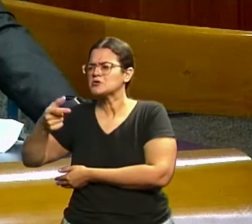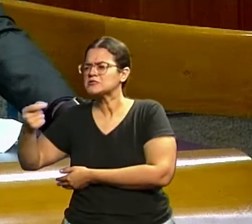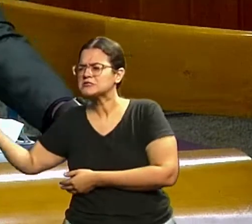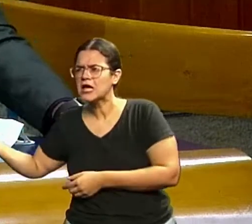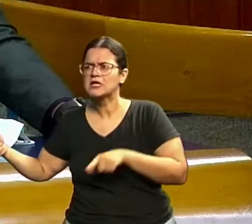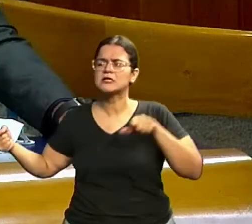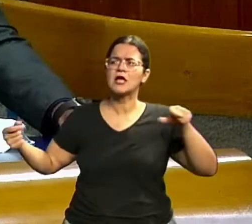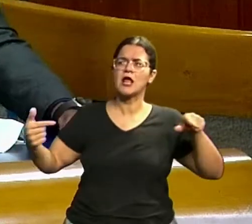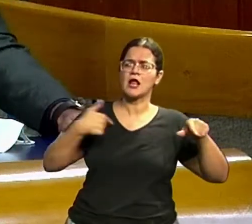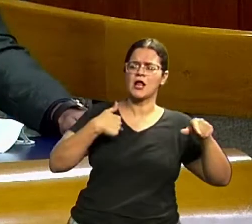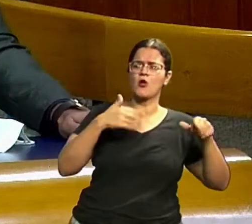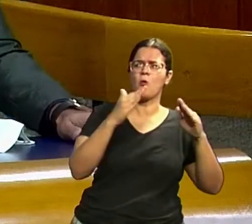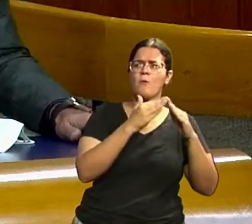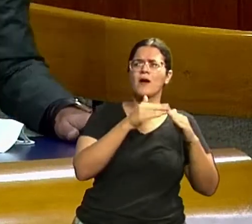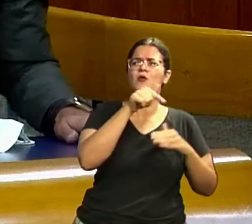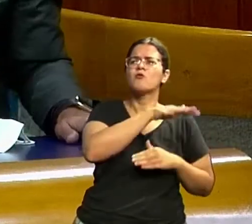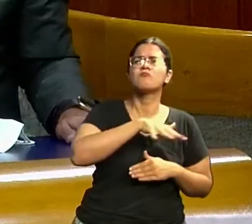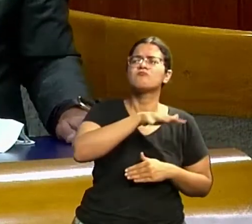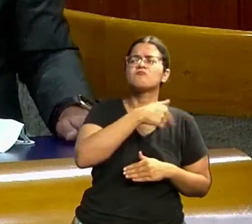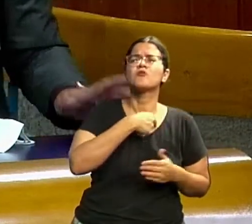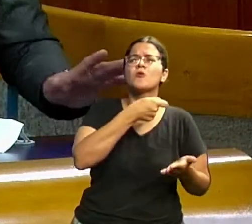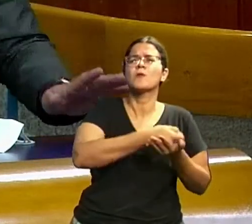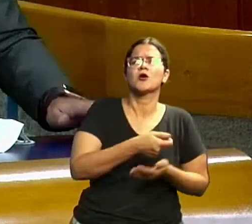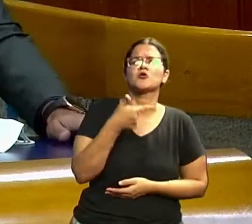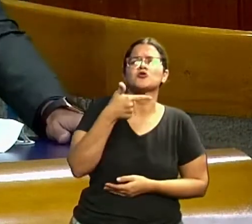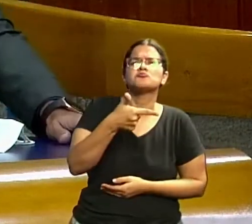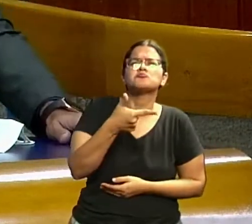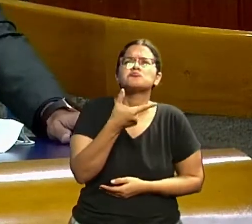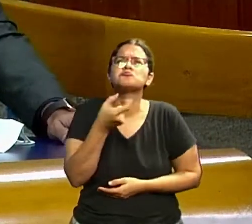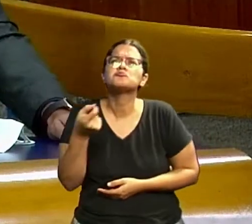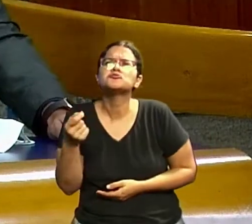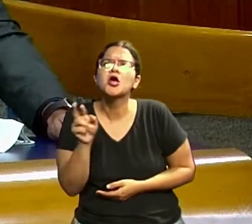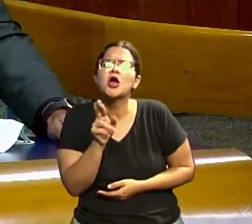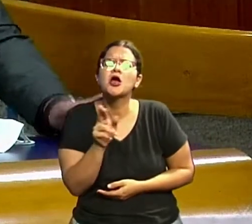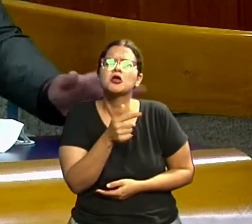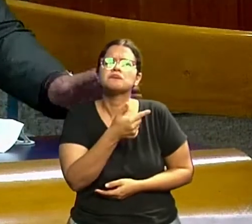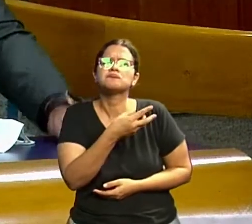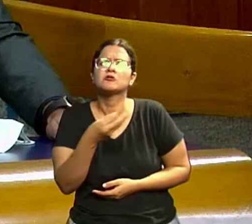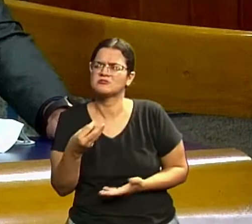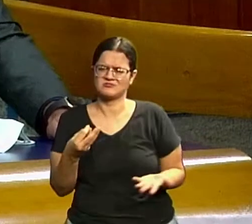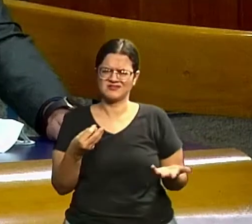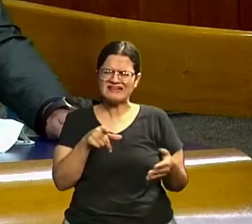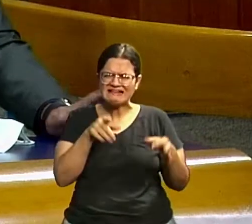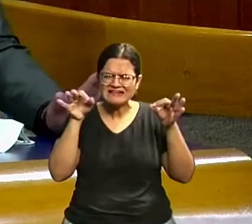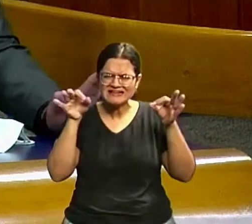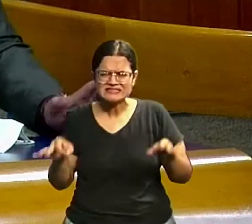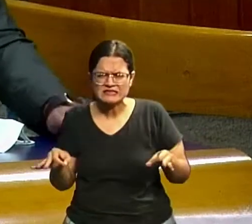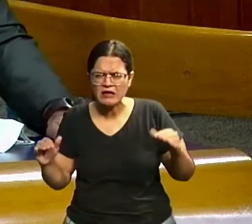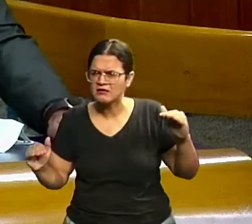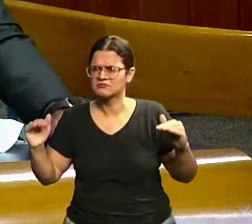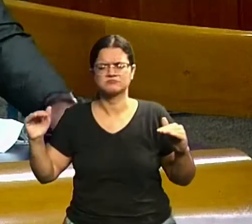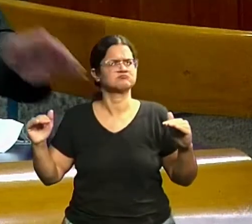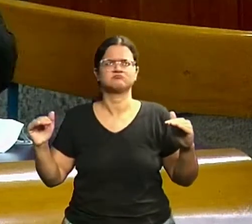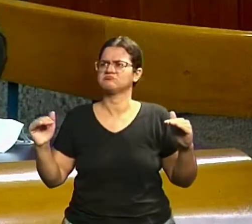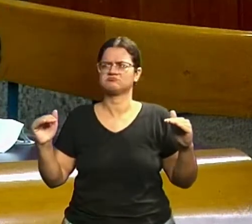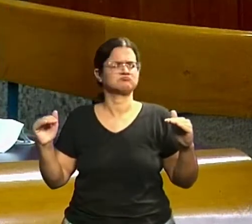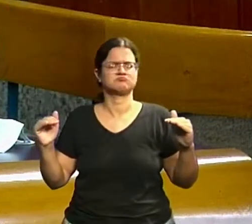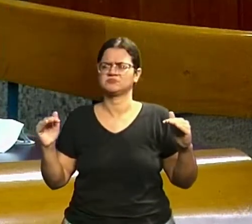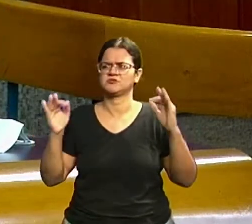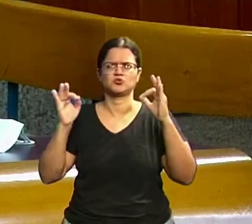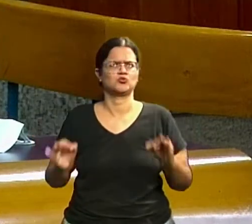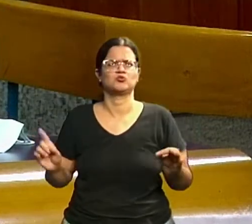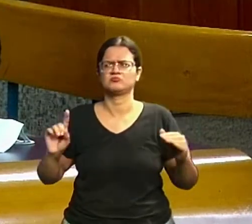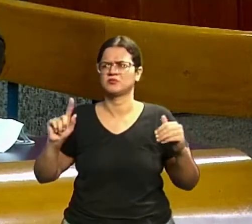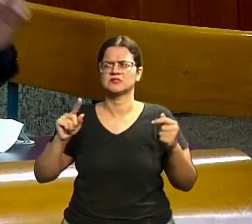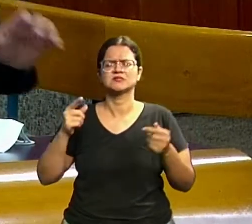1.700, 1.300 e eu pago 200 e poucos reais. Isso é justo? É claro que não é justo.